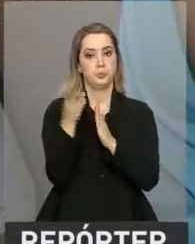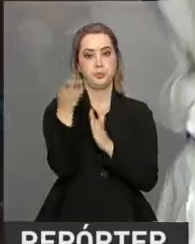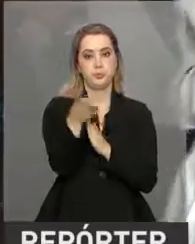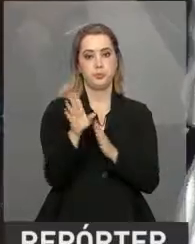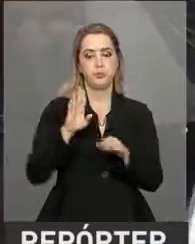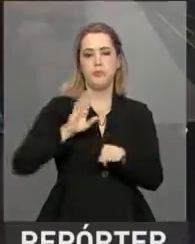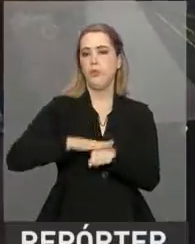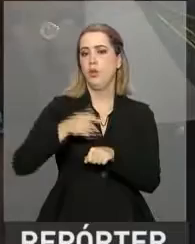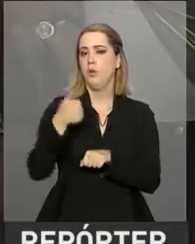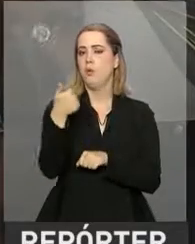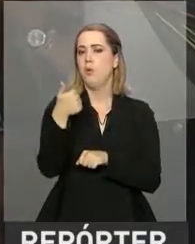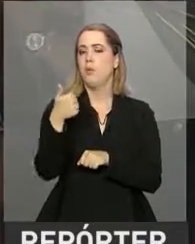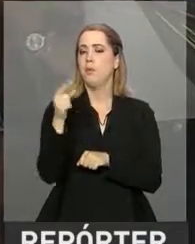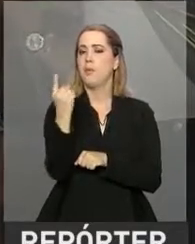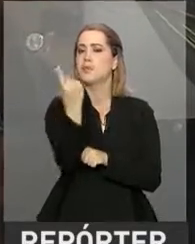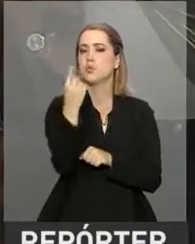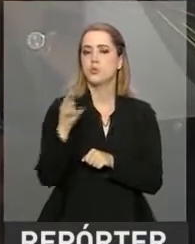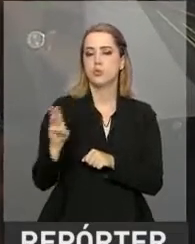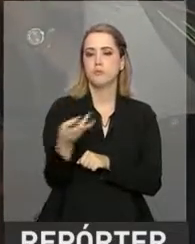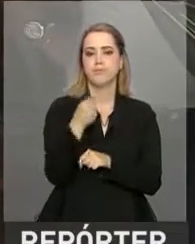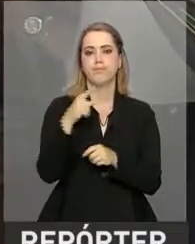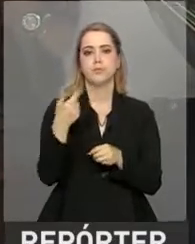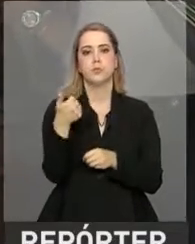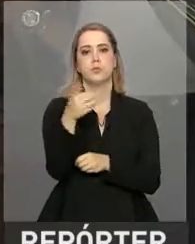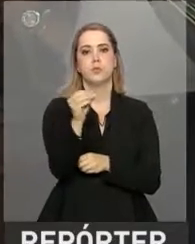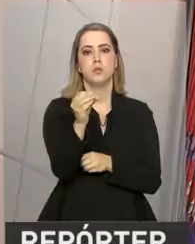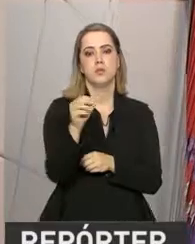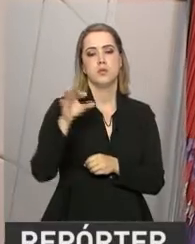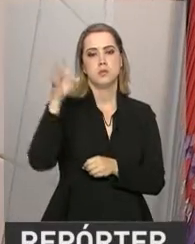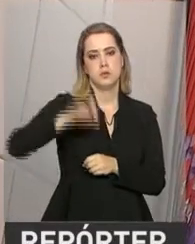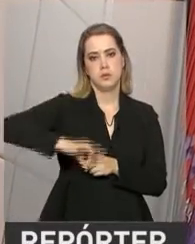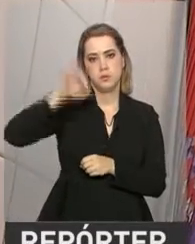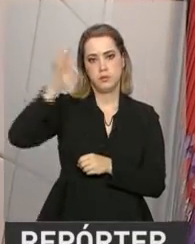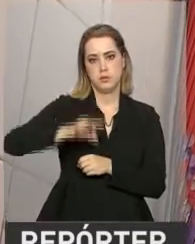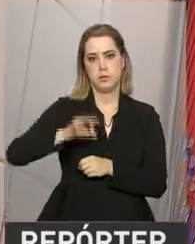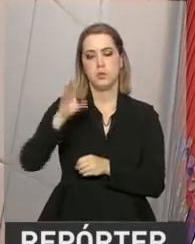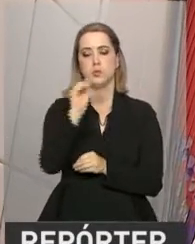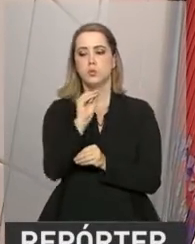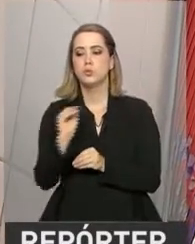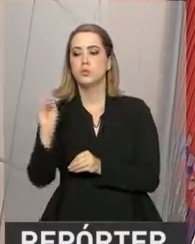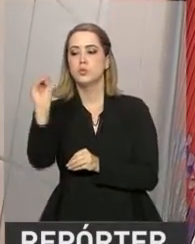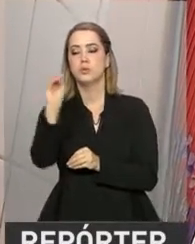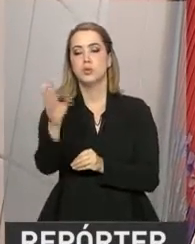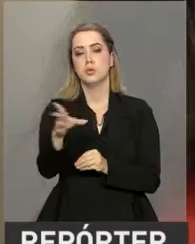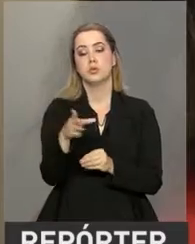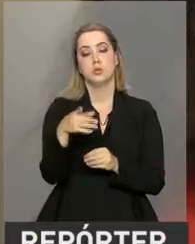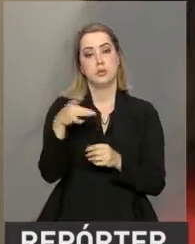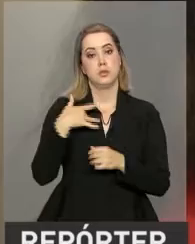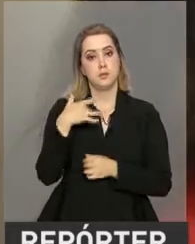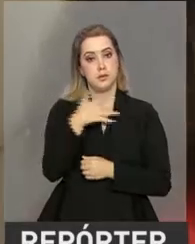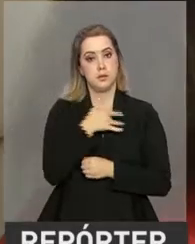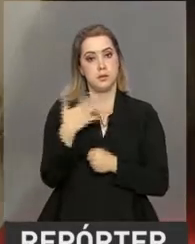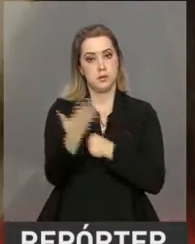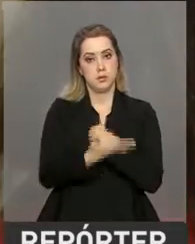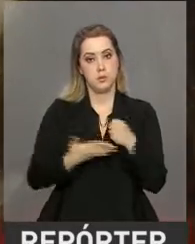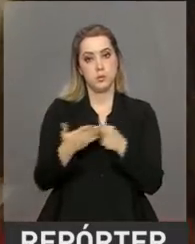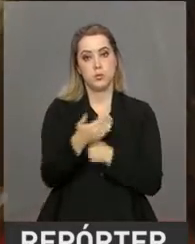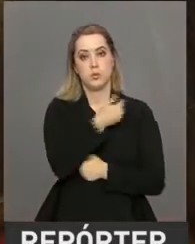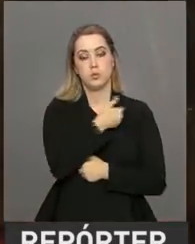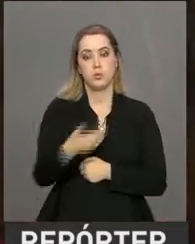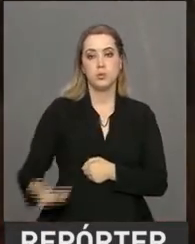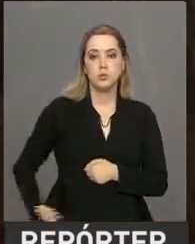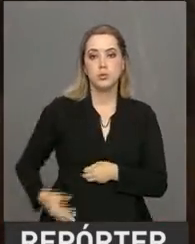municípios, o programa representa 100% dos atendimentos realizados na atenção básica. E o governo garantiu